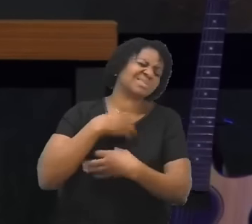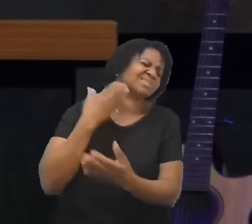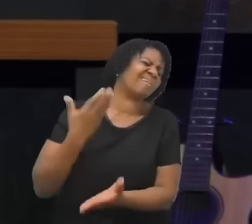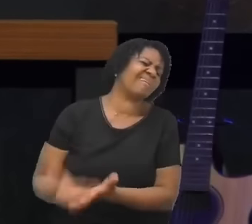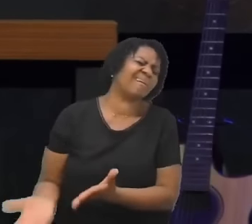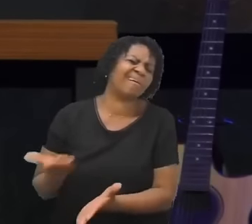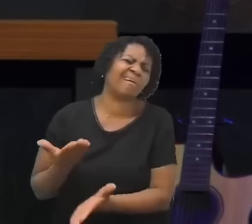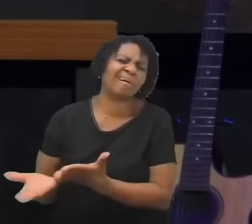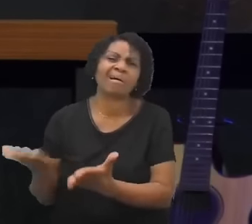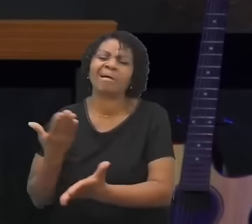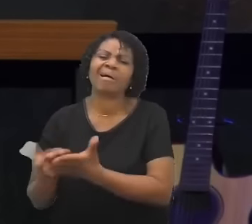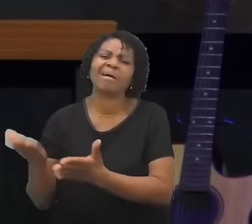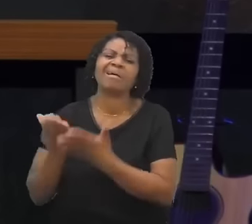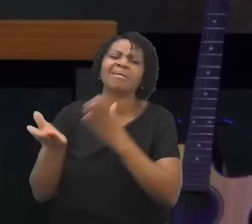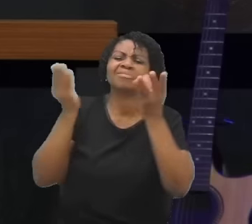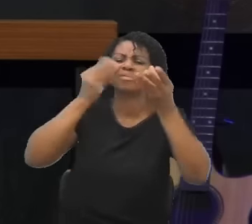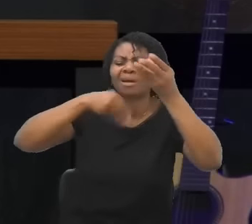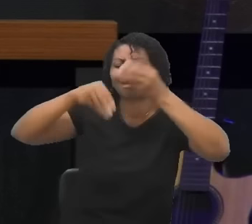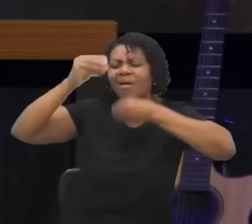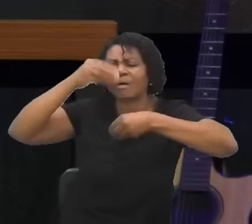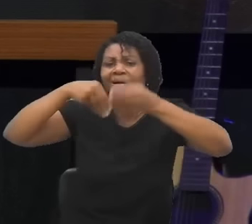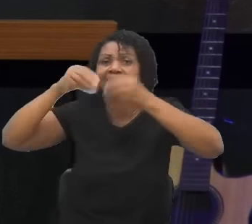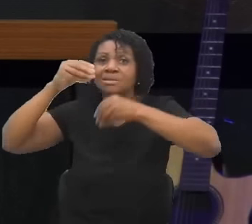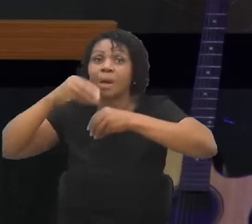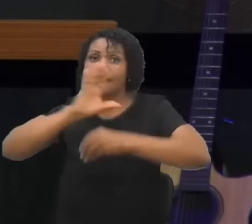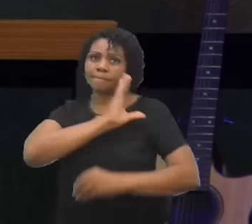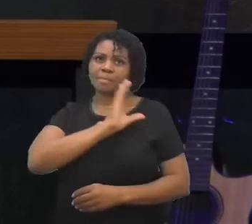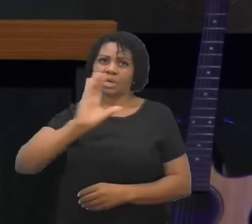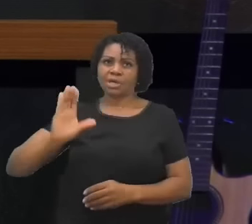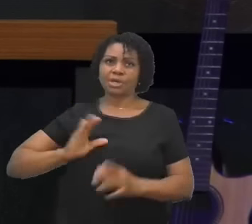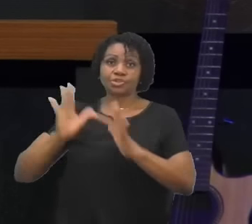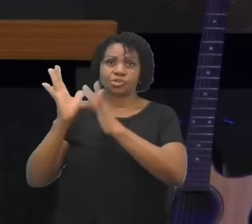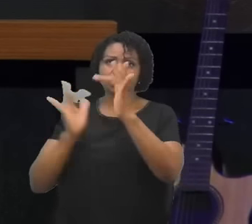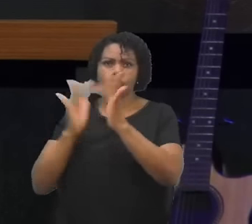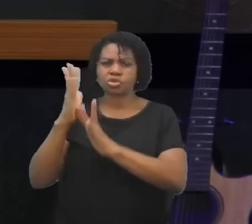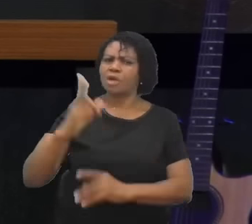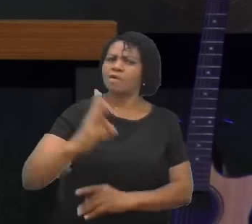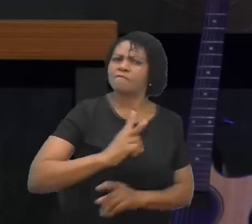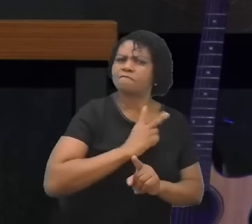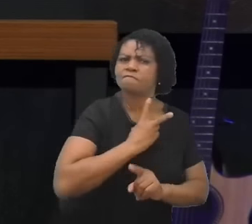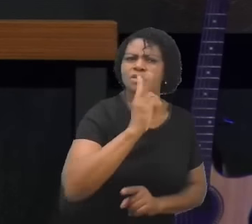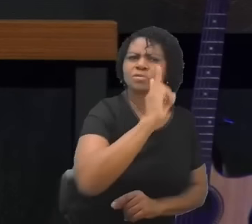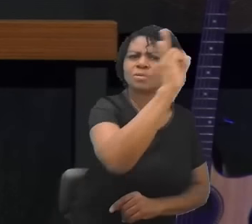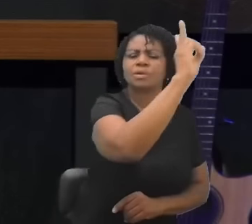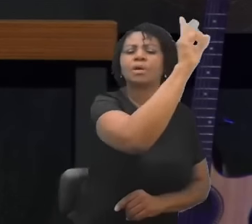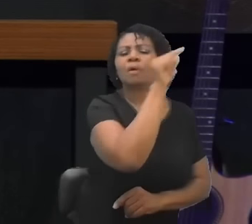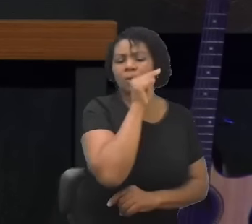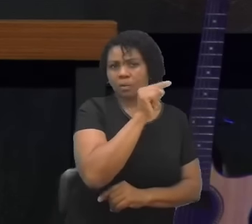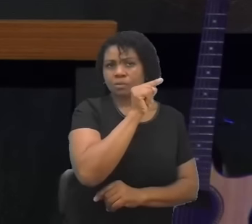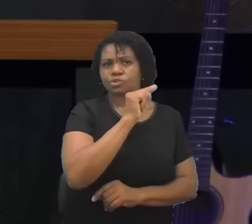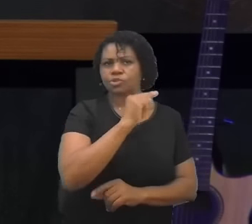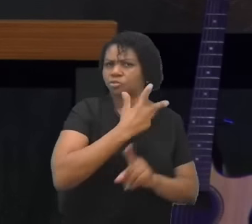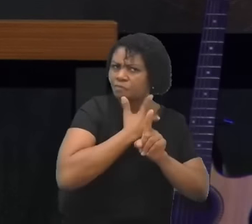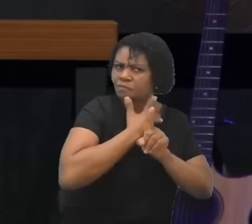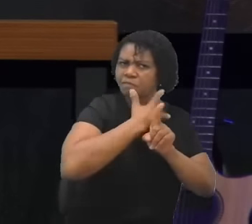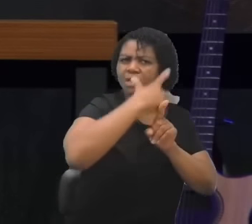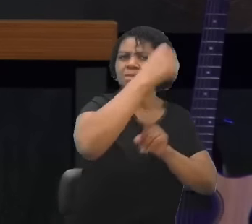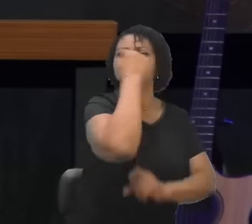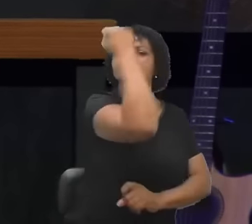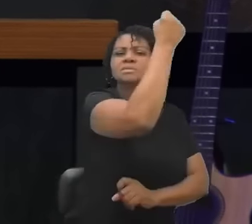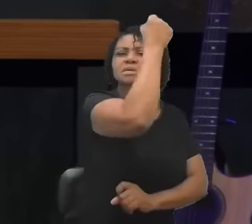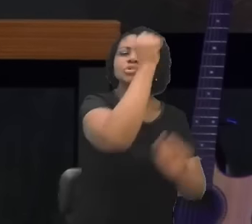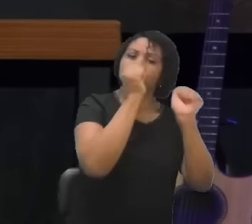derrotados, momentos de fracasso, mas em Cristo Jesus somos mais do que vitoriosos. Nós triunfamos em